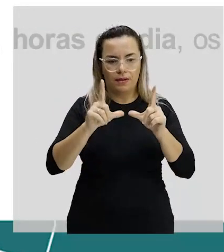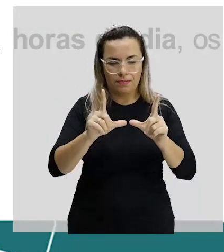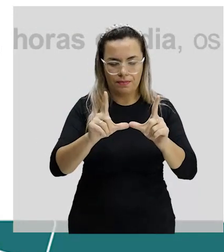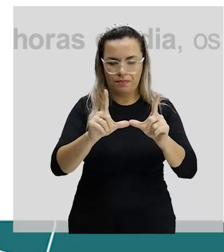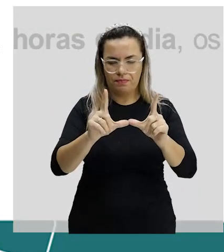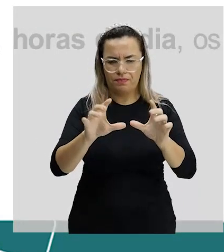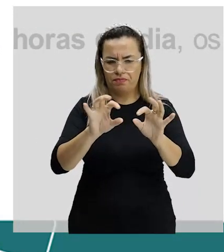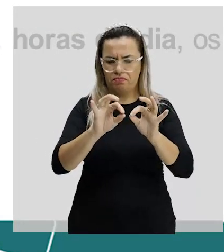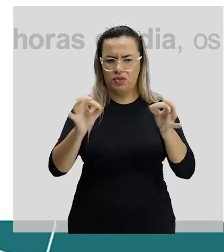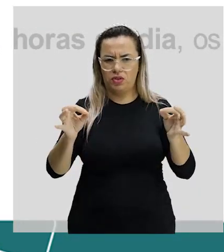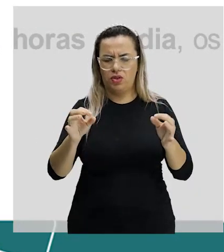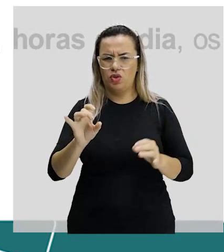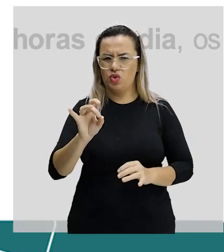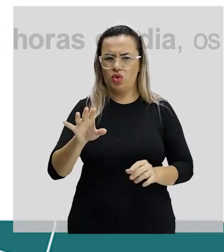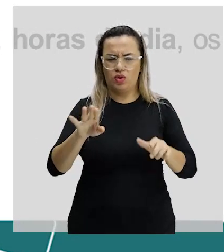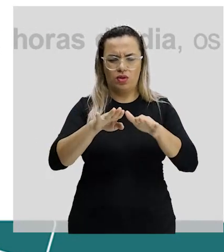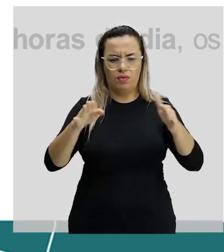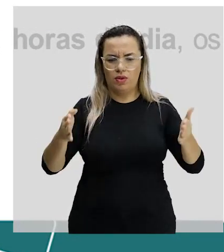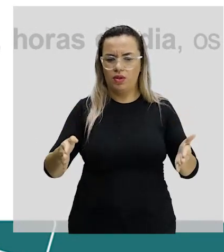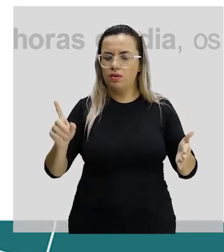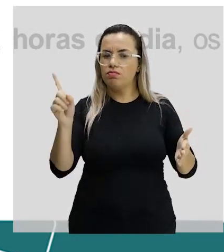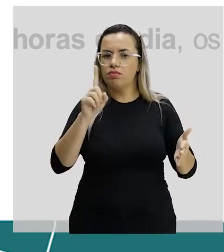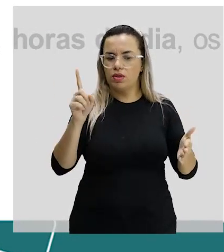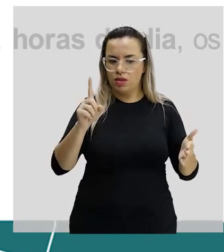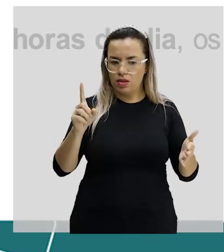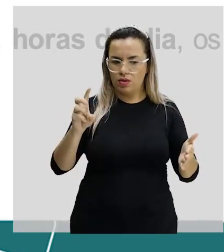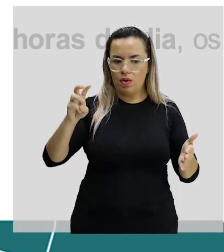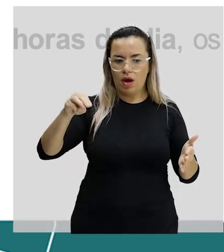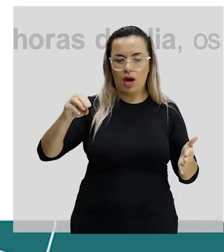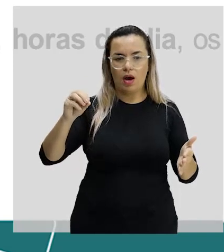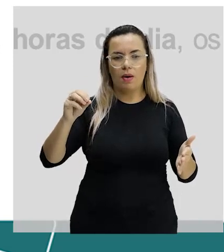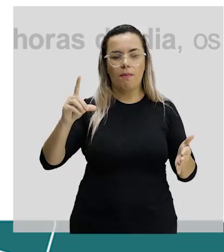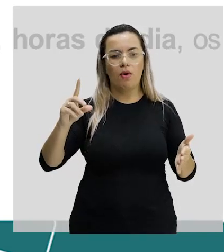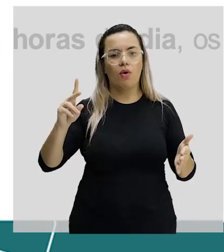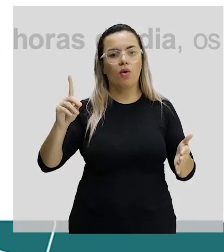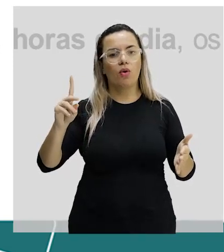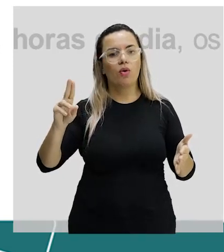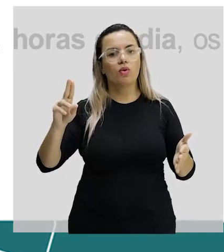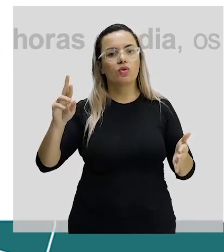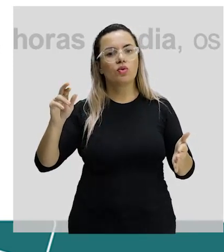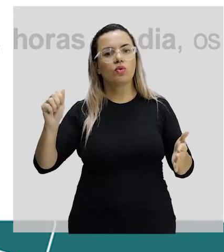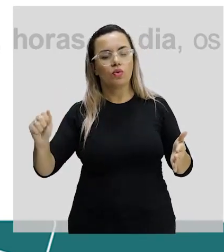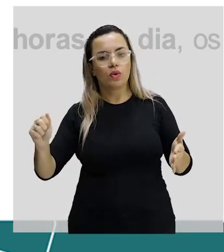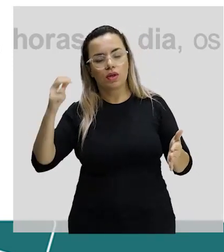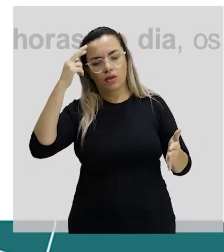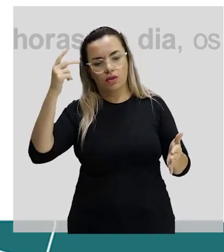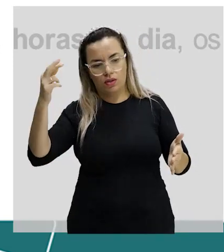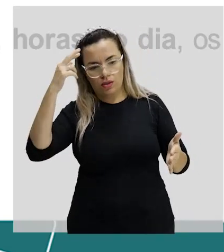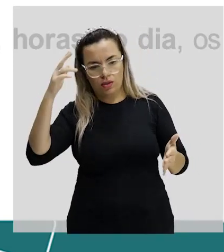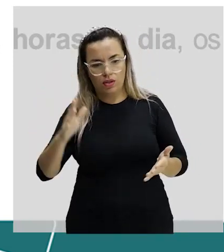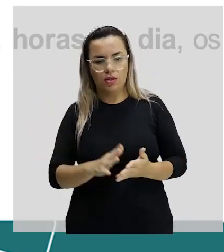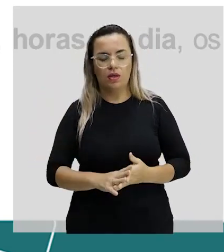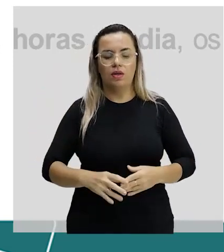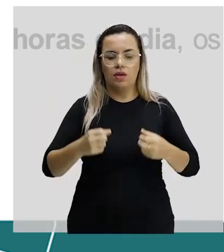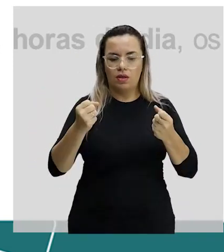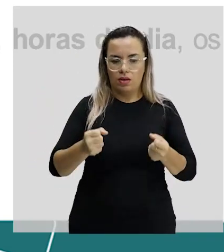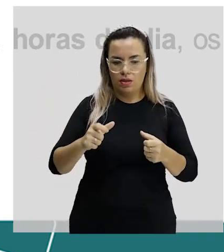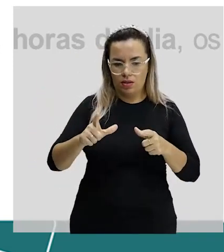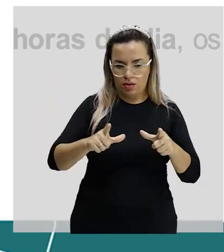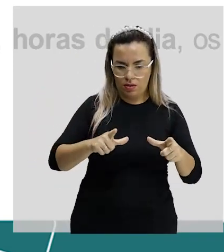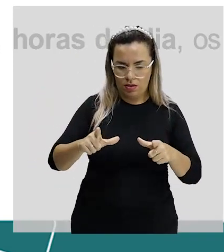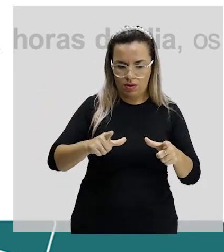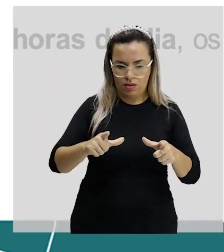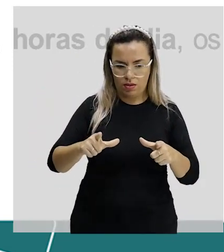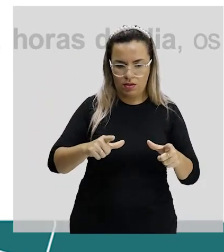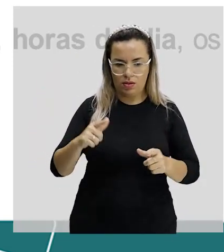simplesmente um espaço. O cenário é a moldura da história e ele pode ser trabalhado como espaço geográfico, o espaço social, um espaço